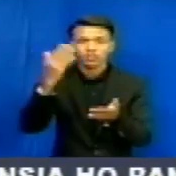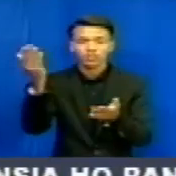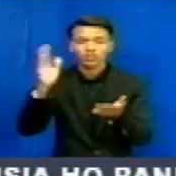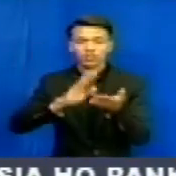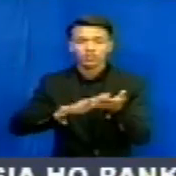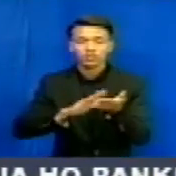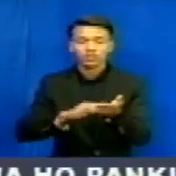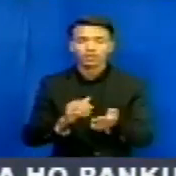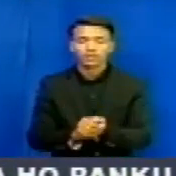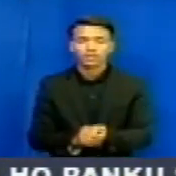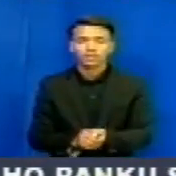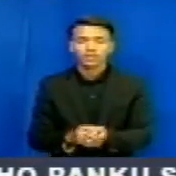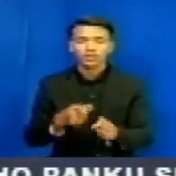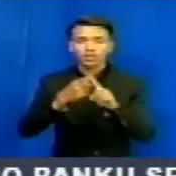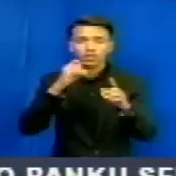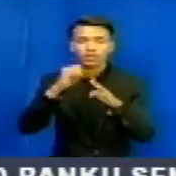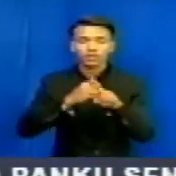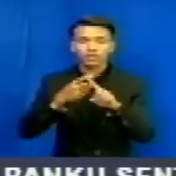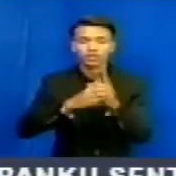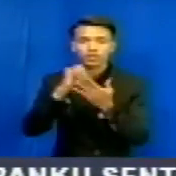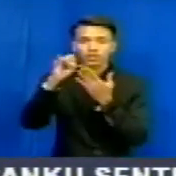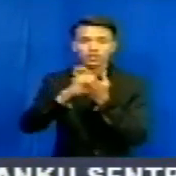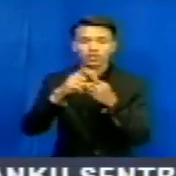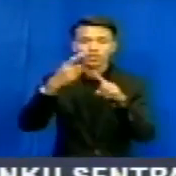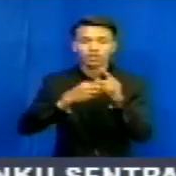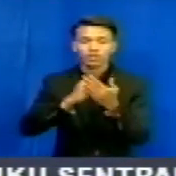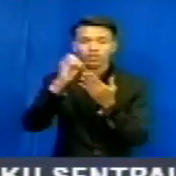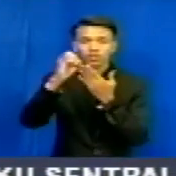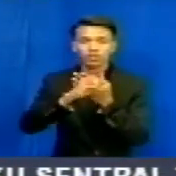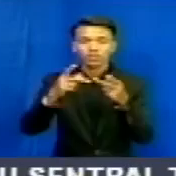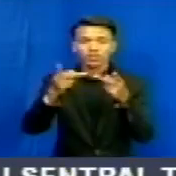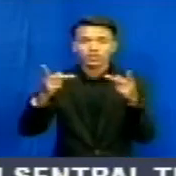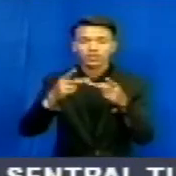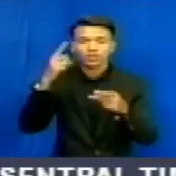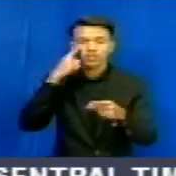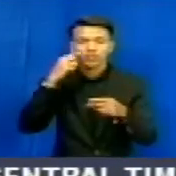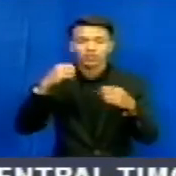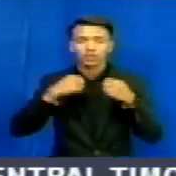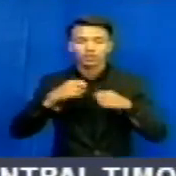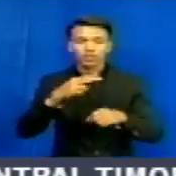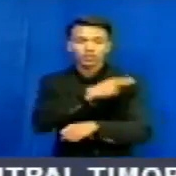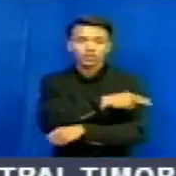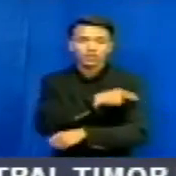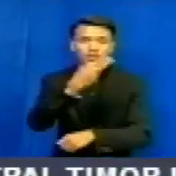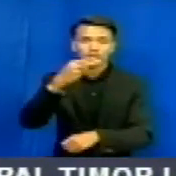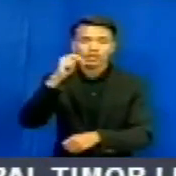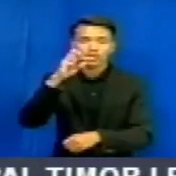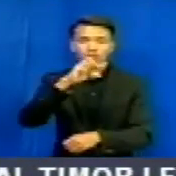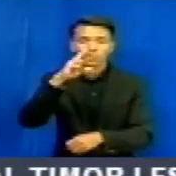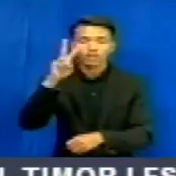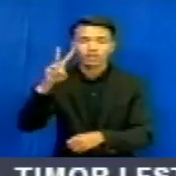Lorro. Entretanto, o de janeiro do início foi em outubro, né? Centro Matan Hospital Nacional Guido Valadares